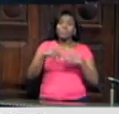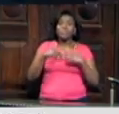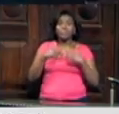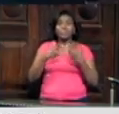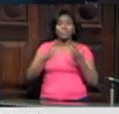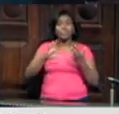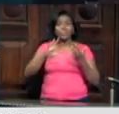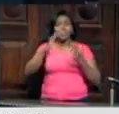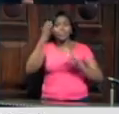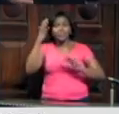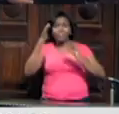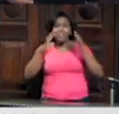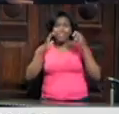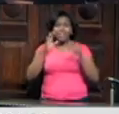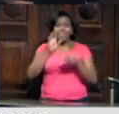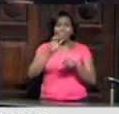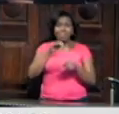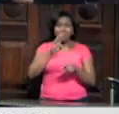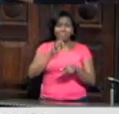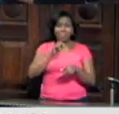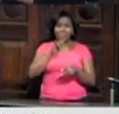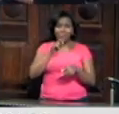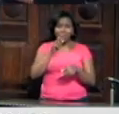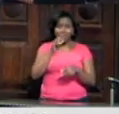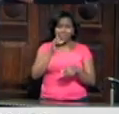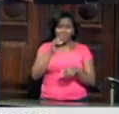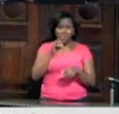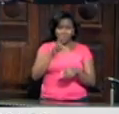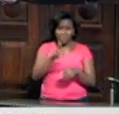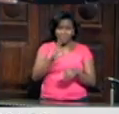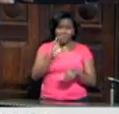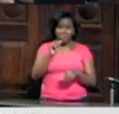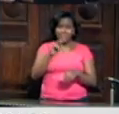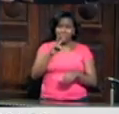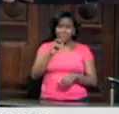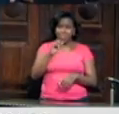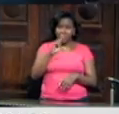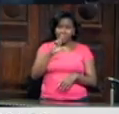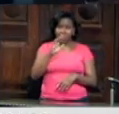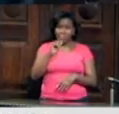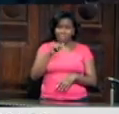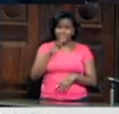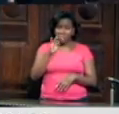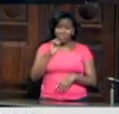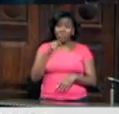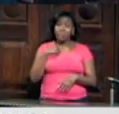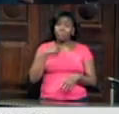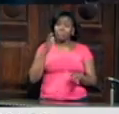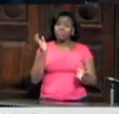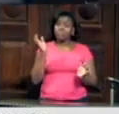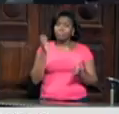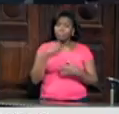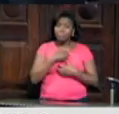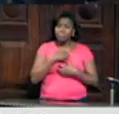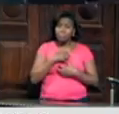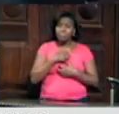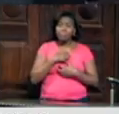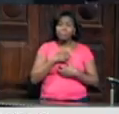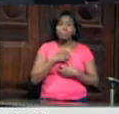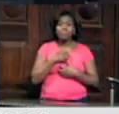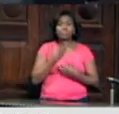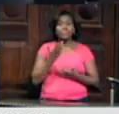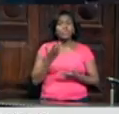apropriada do embaixador Holanda Cavalcante. Eu cito a plateia,